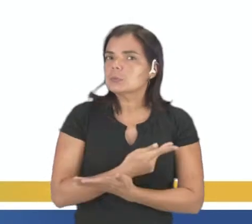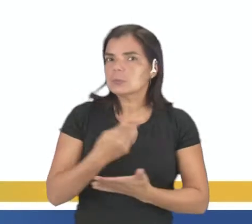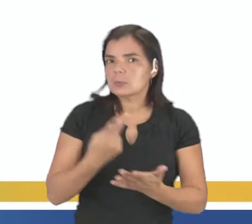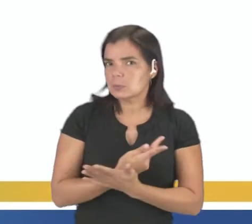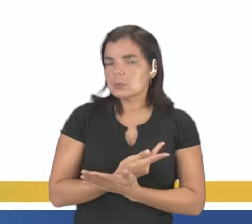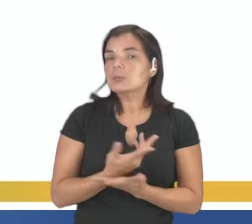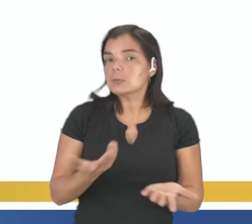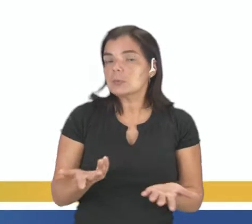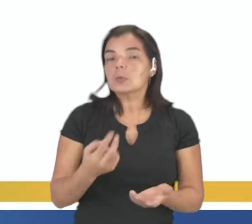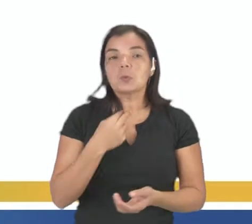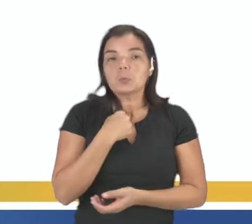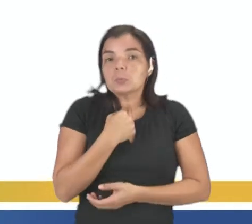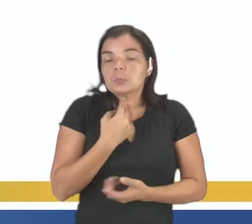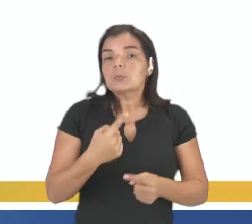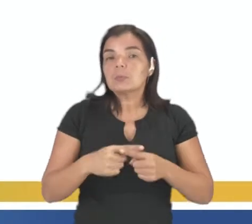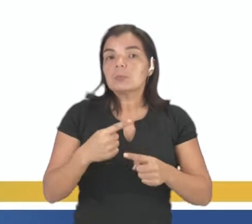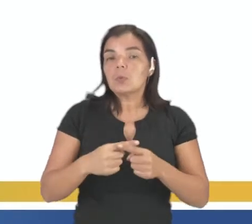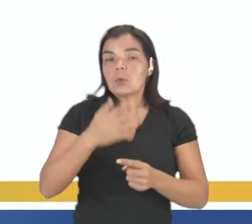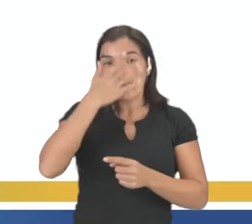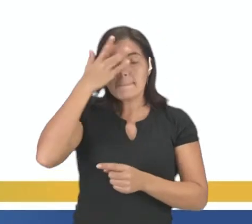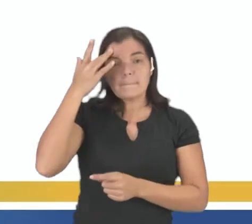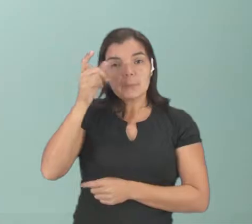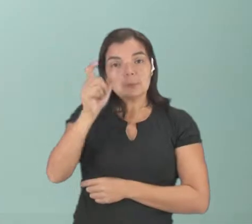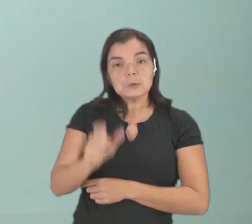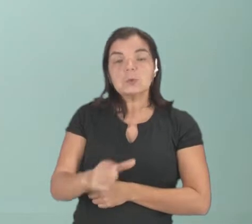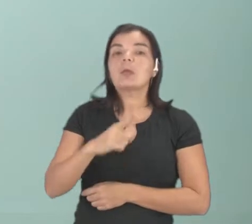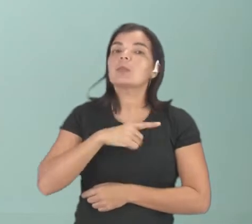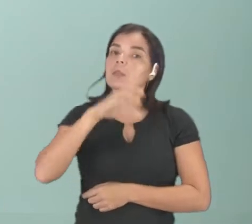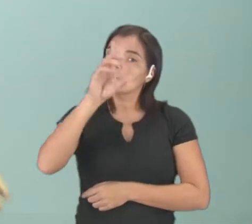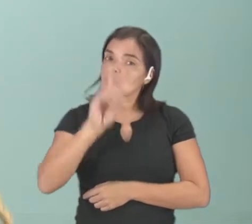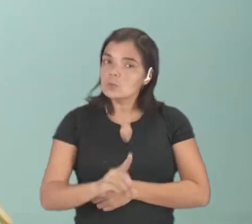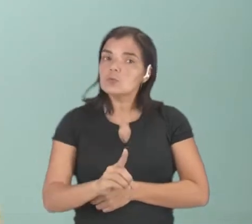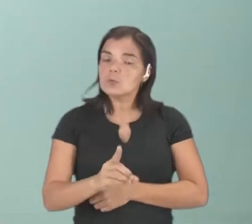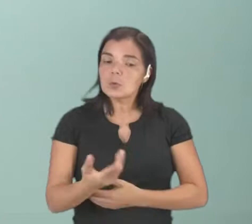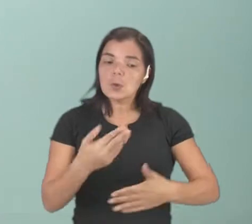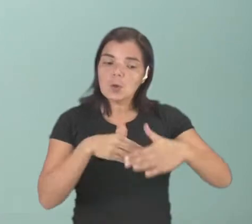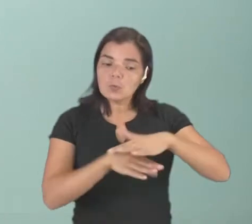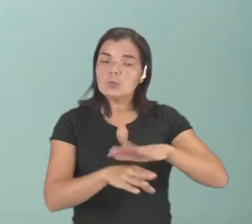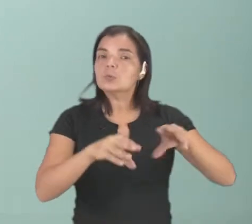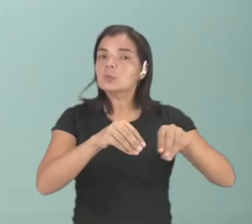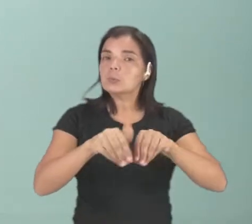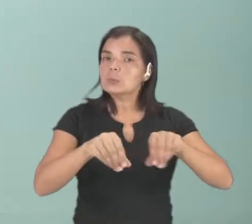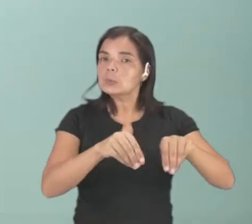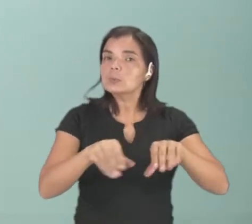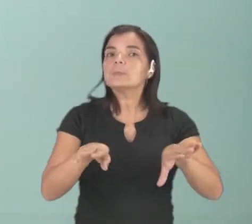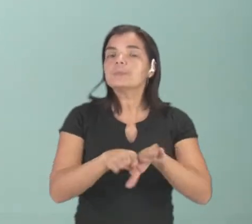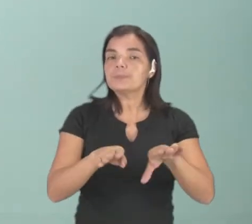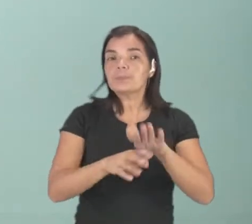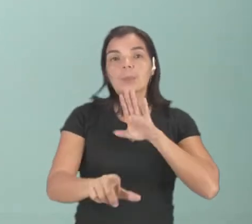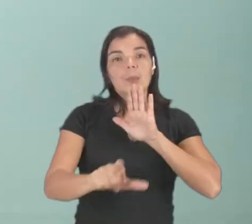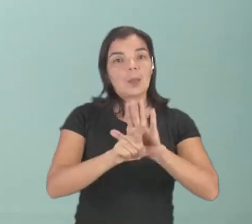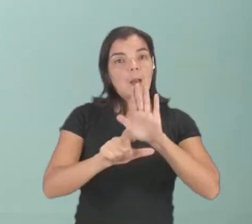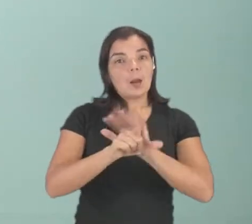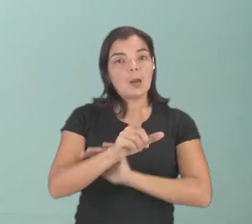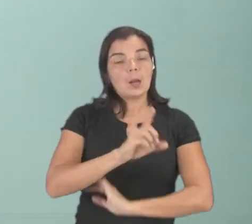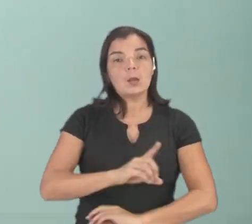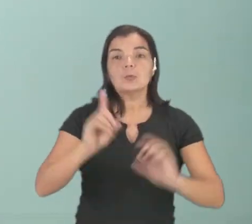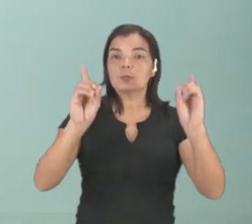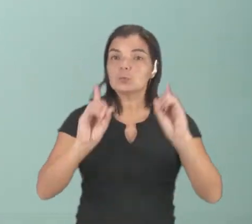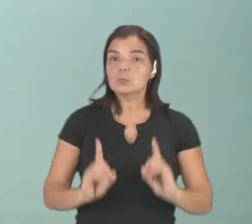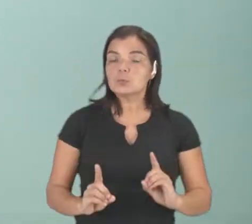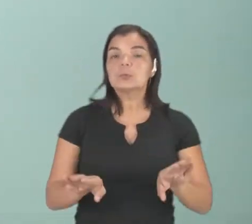muito grande, não poderia, né, porque o ser humano teria o direito de ser sepultado, isso é a lei dos deuses.